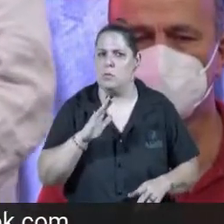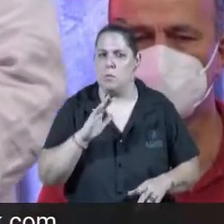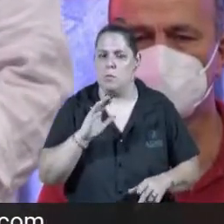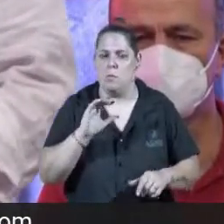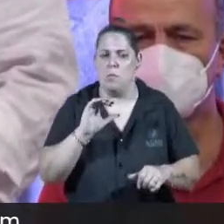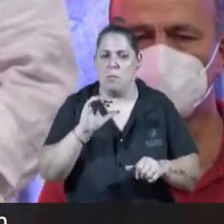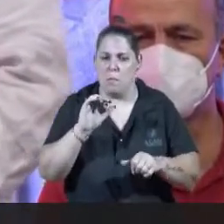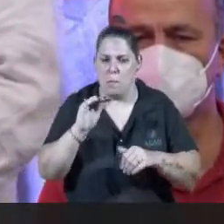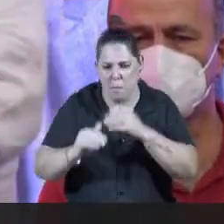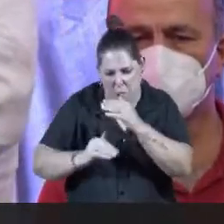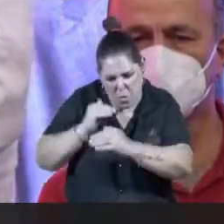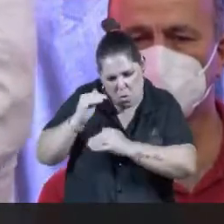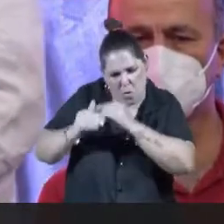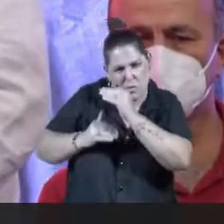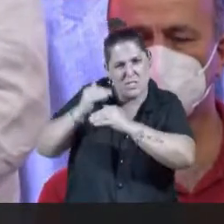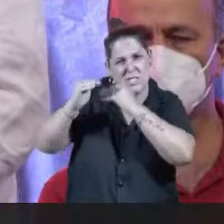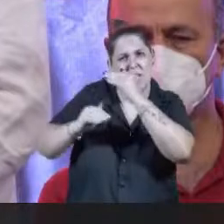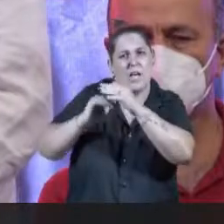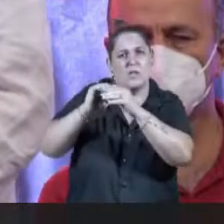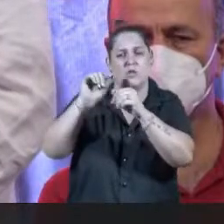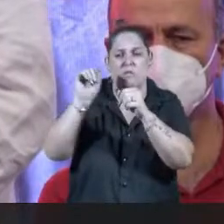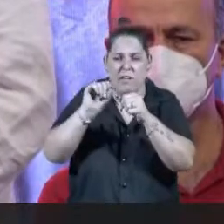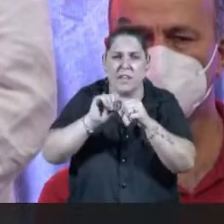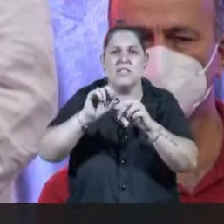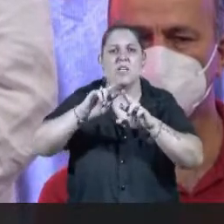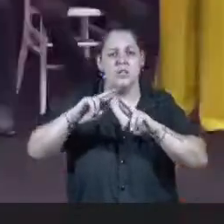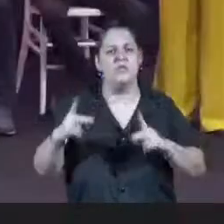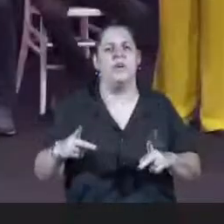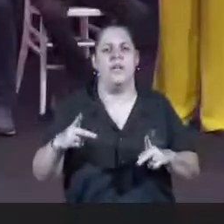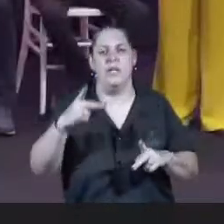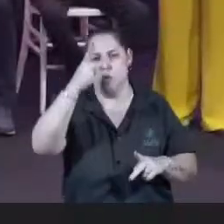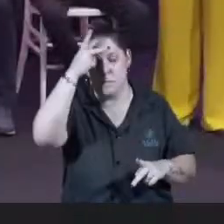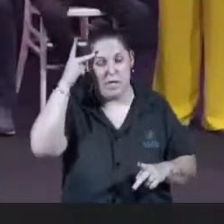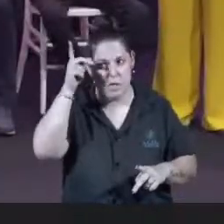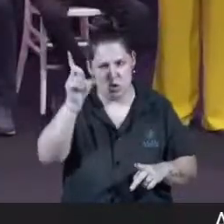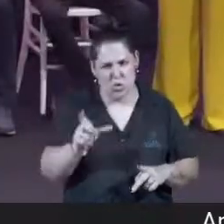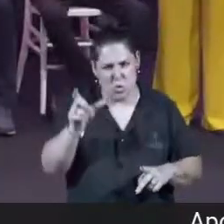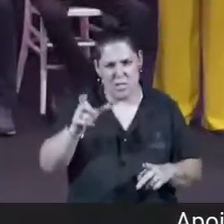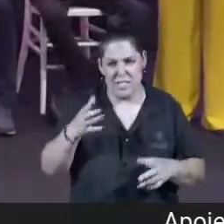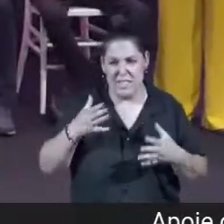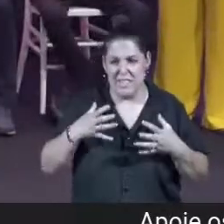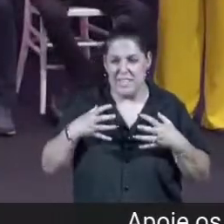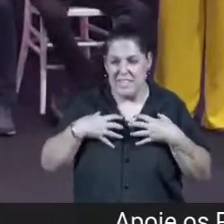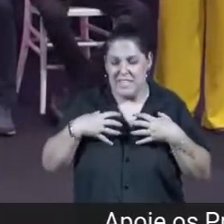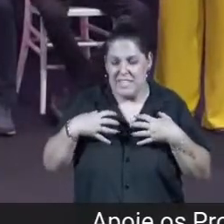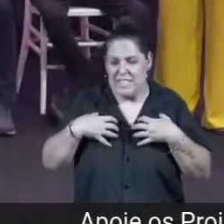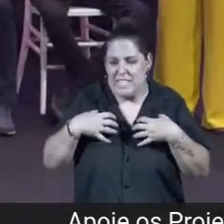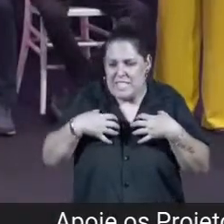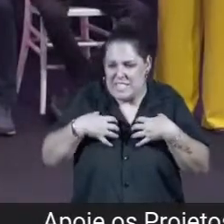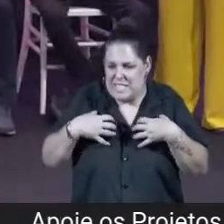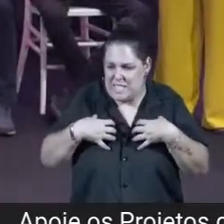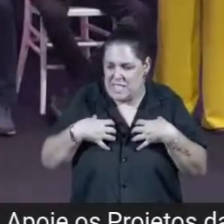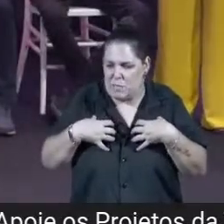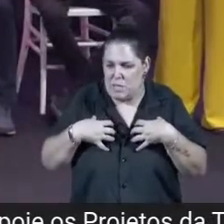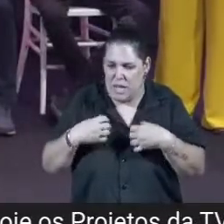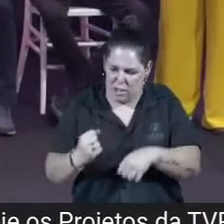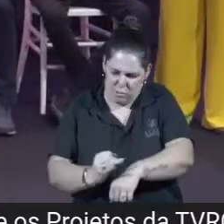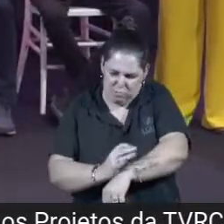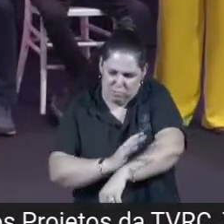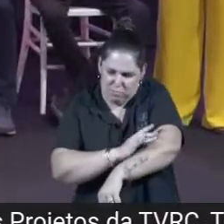reconstrução. Então, acho que figuras como você, que tem a sensibilidade, mas que tem a